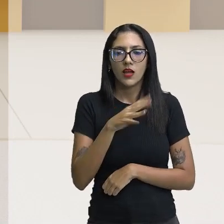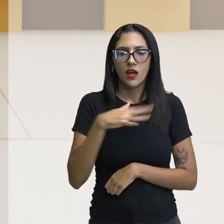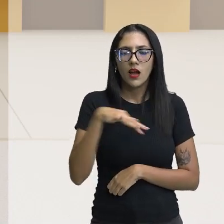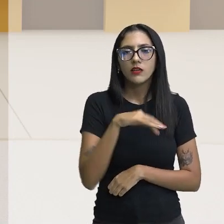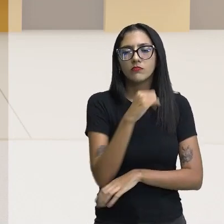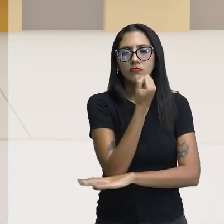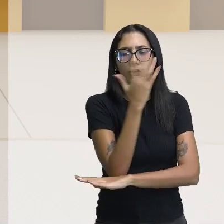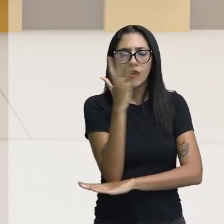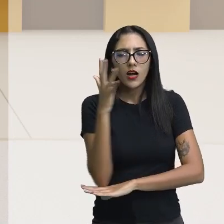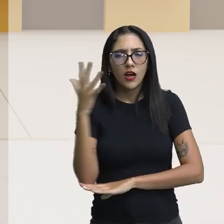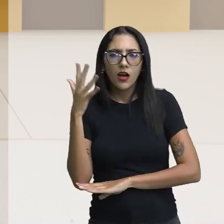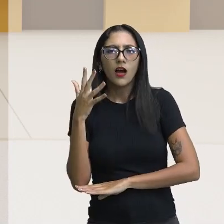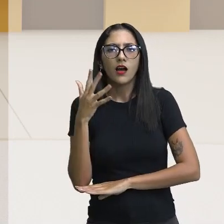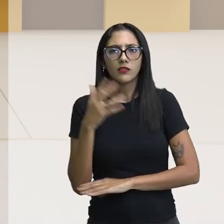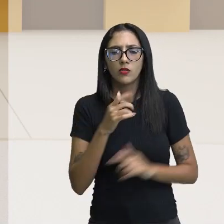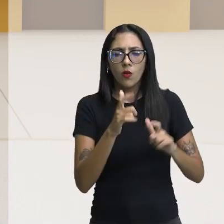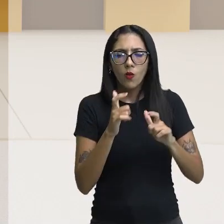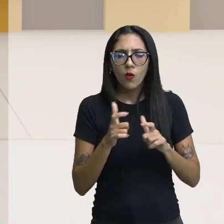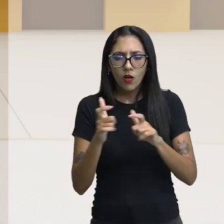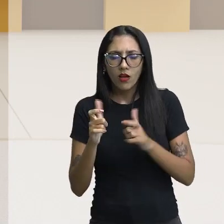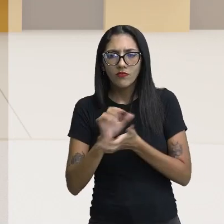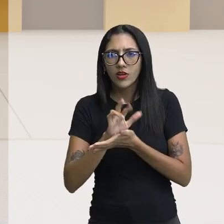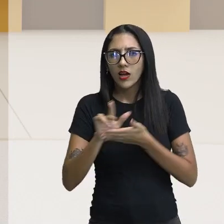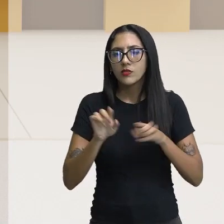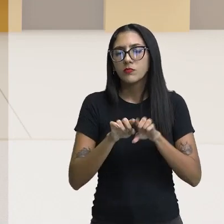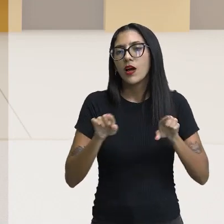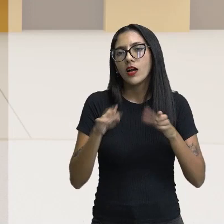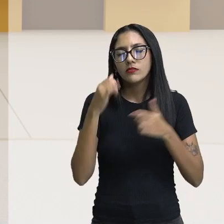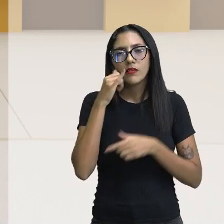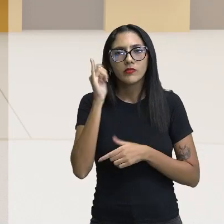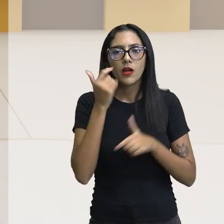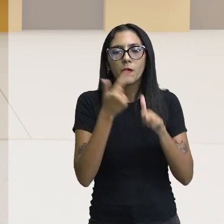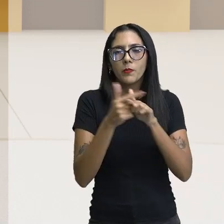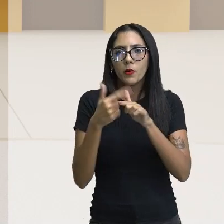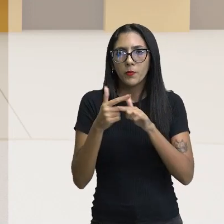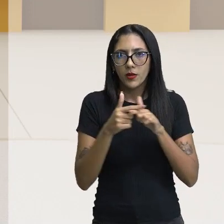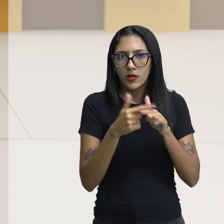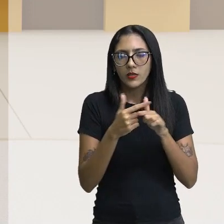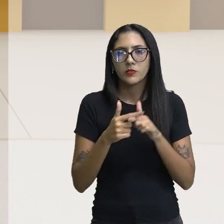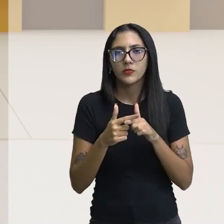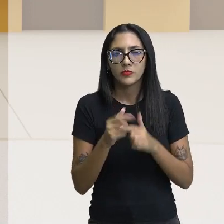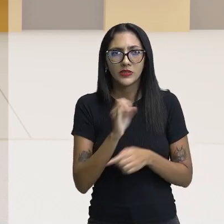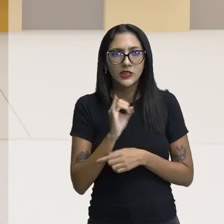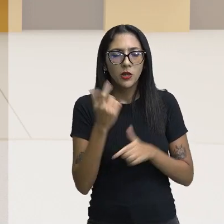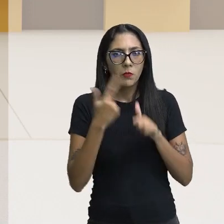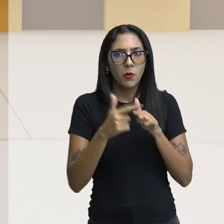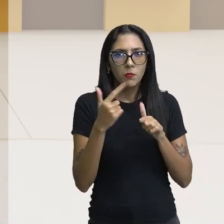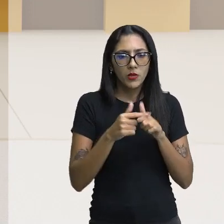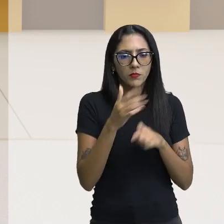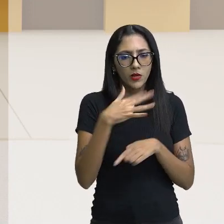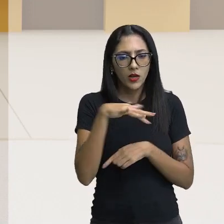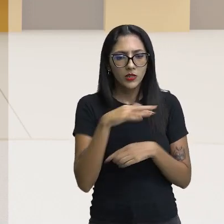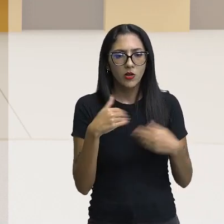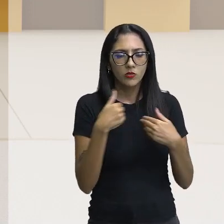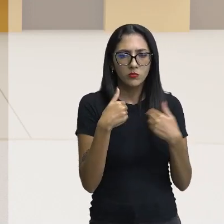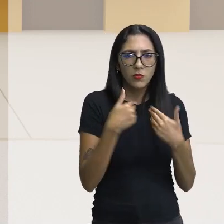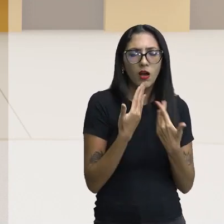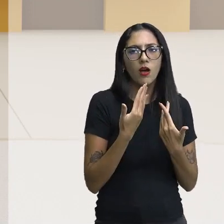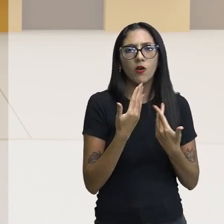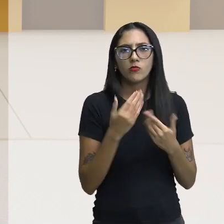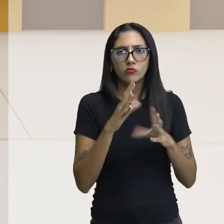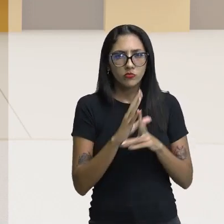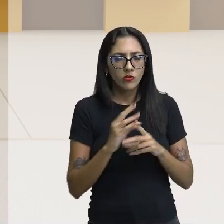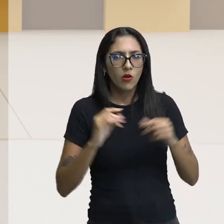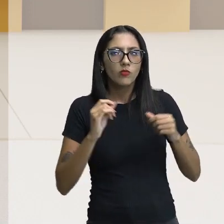florestas, ecossistemas, mas de uma forma que não os prejudiquem, nem a eles, porque se prejudicam os ecossistemas, com